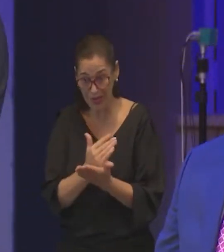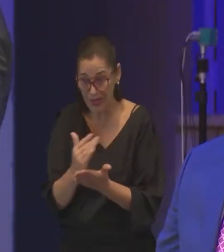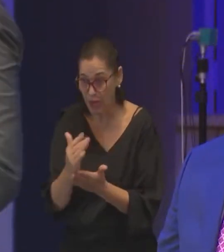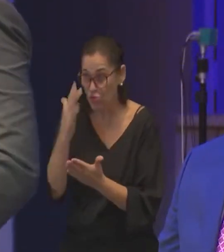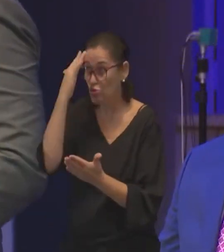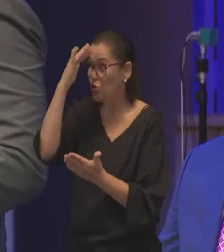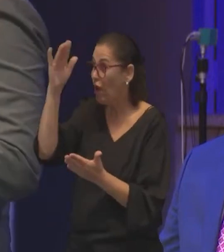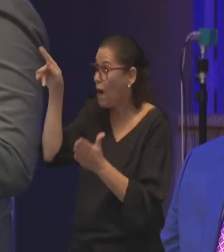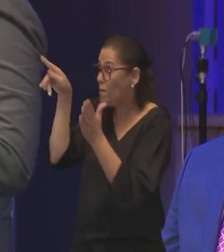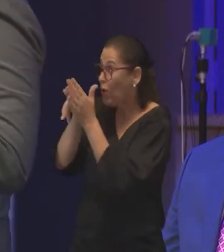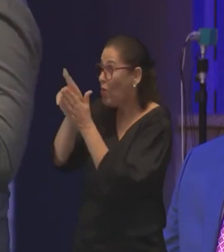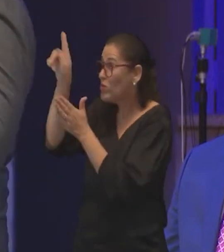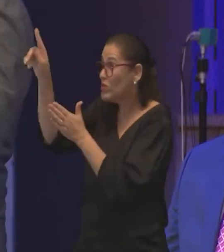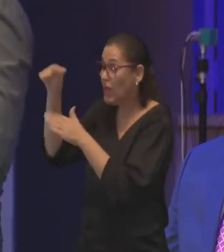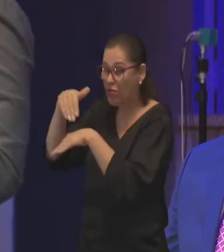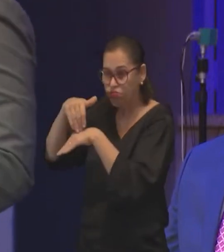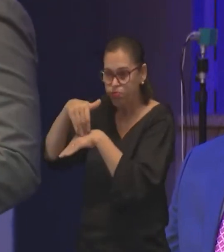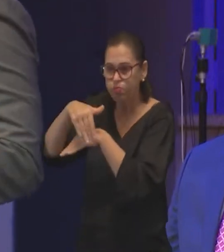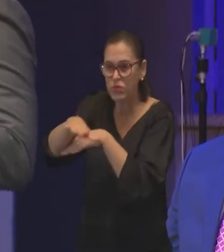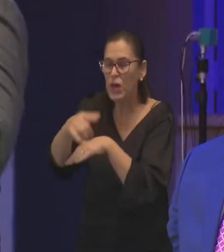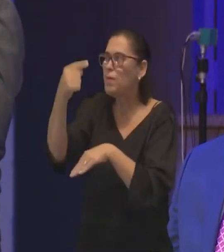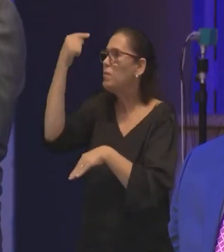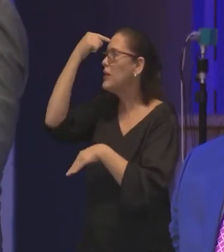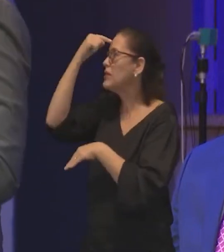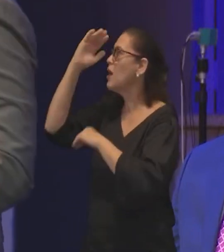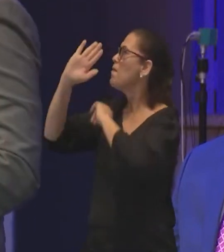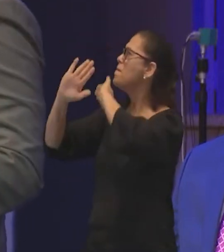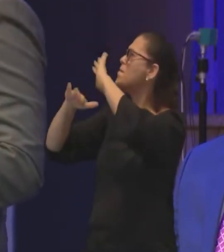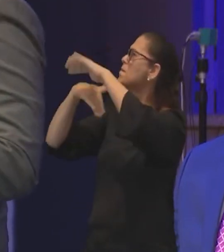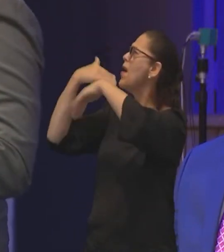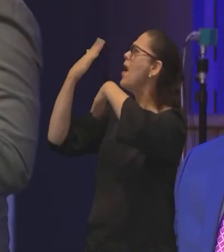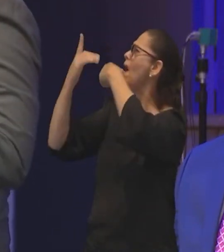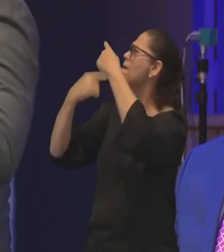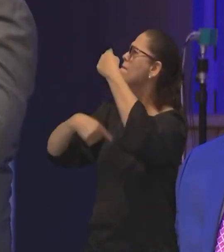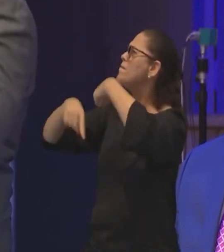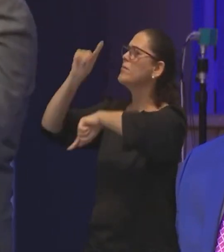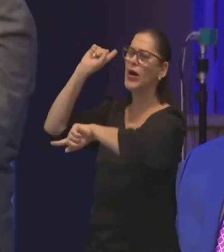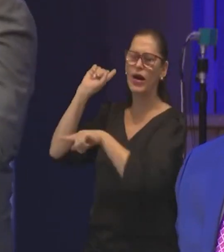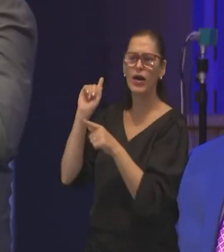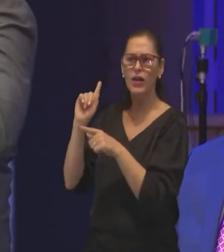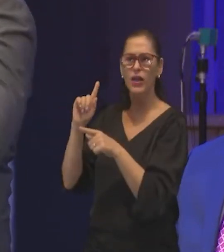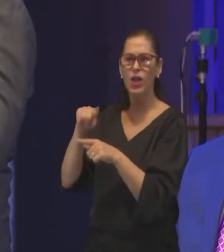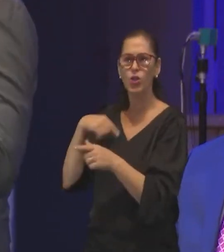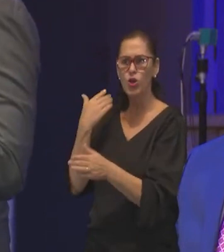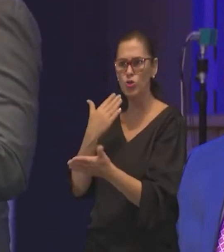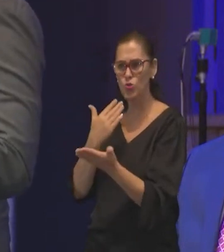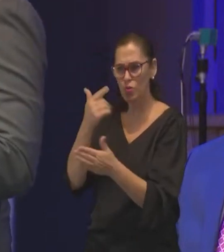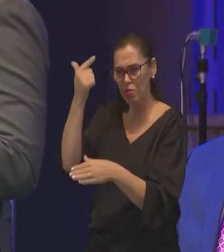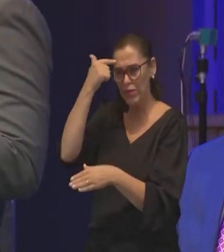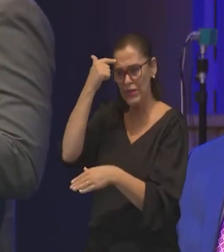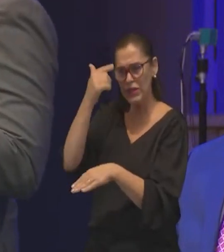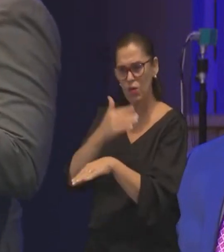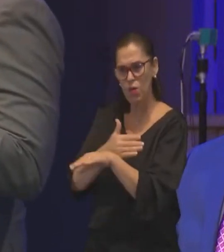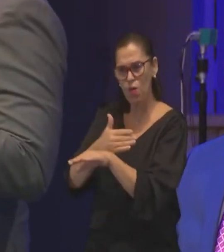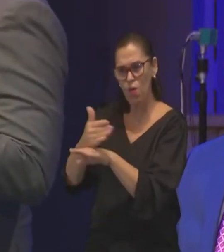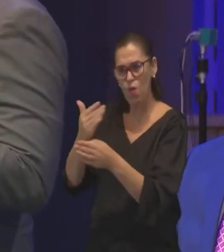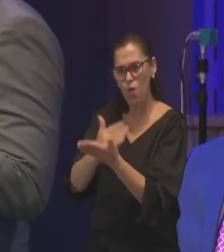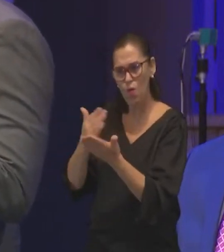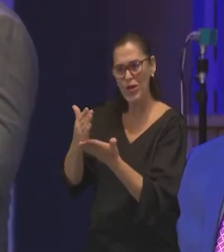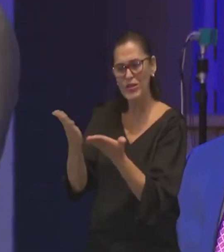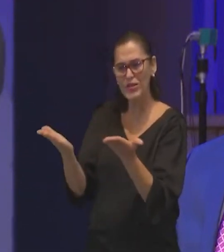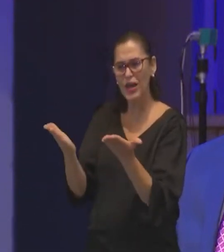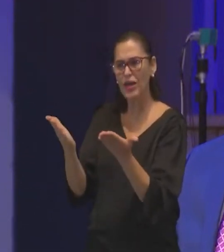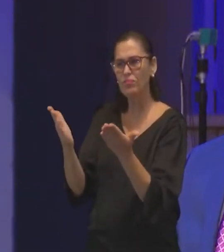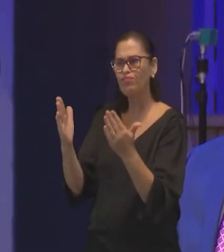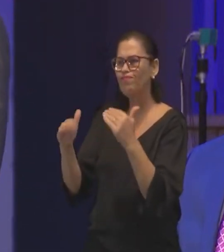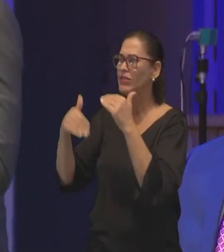nossa vida para frente e começamos a pensar em crescimento, em desenvolvimento, e quando nós começamos a pensar em elevar